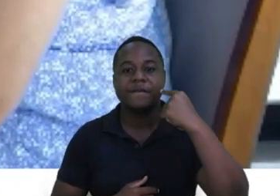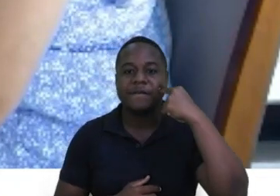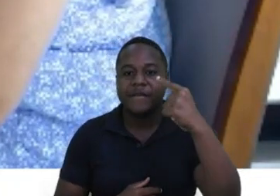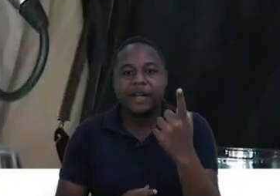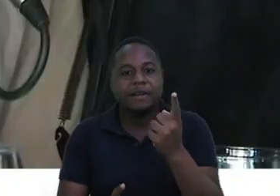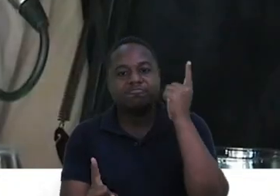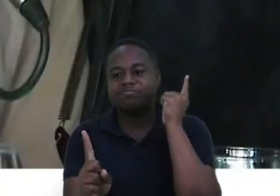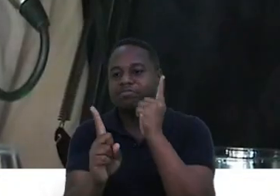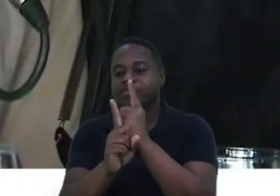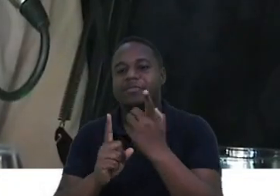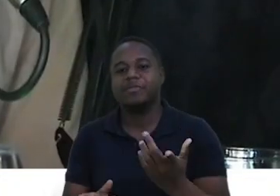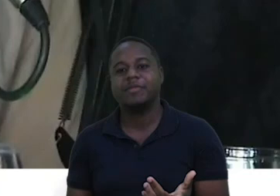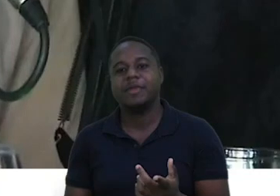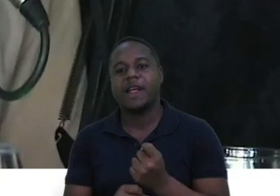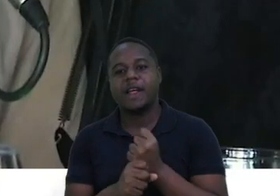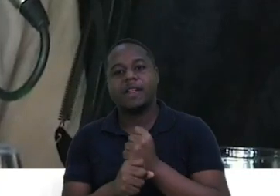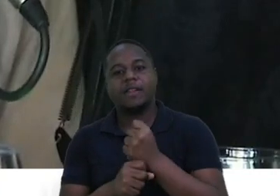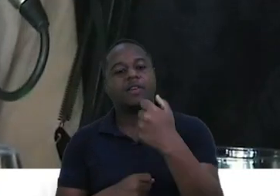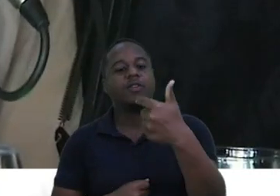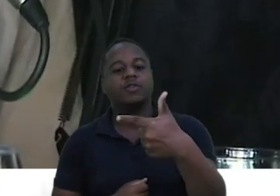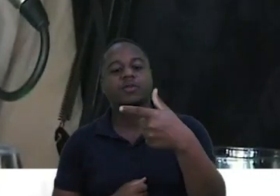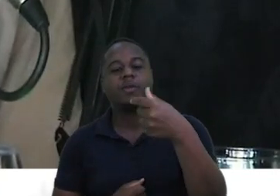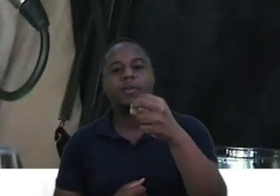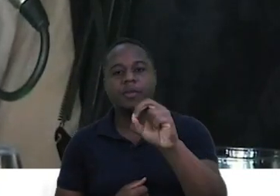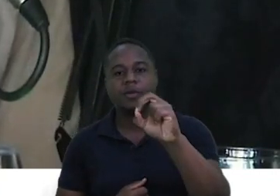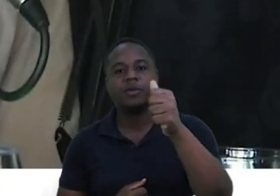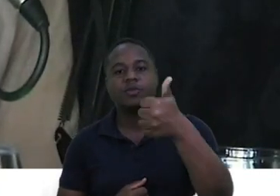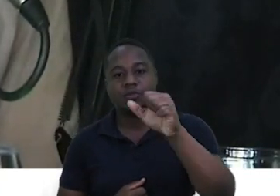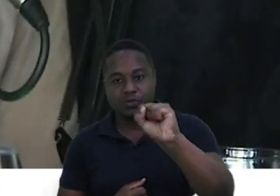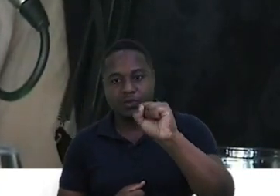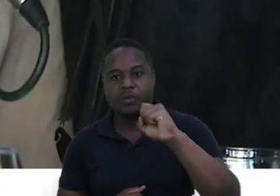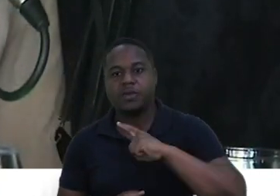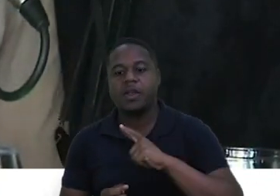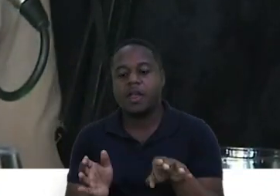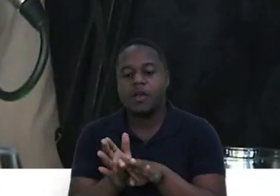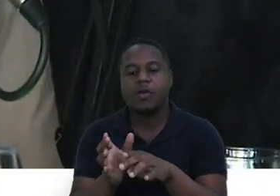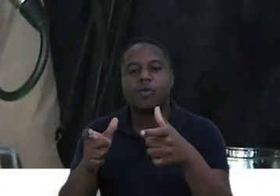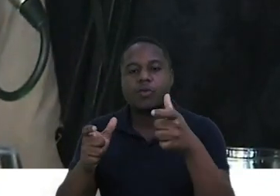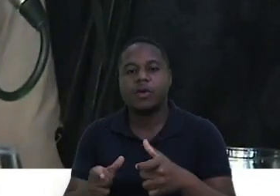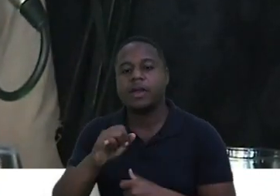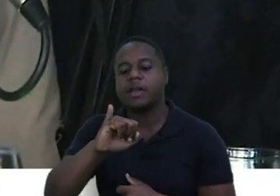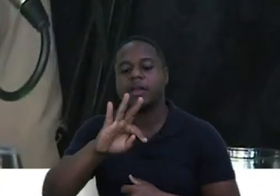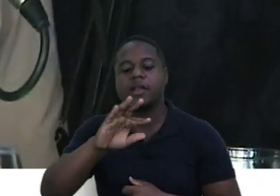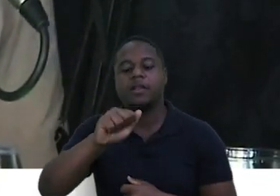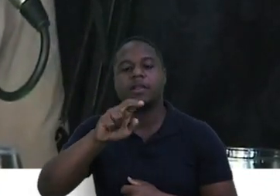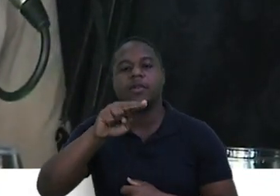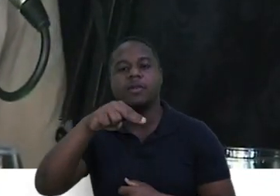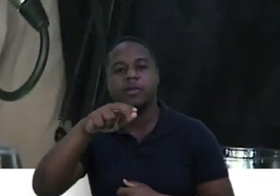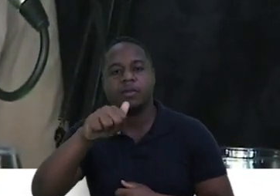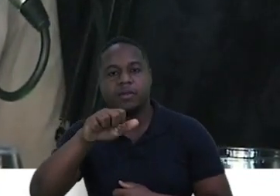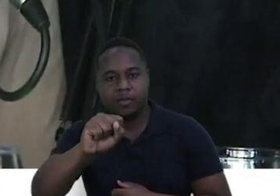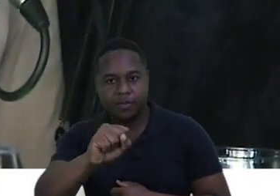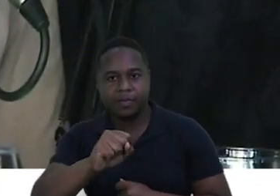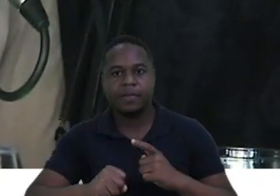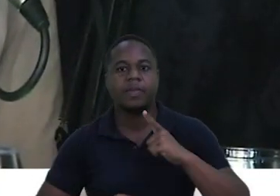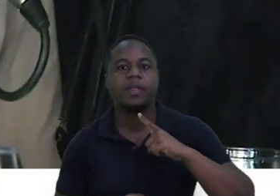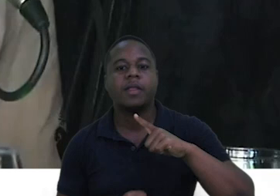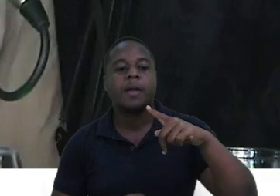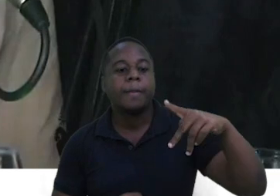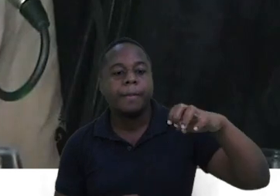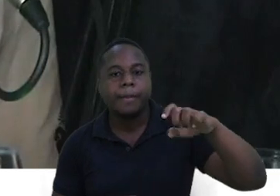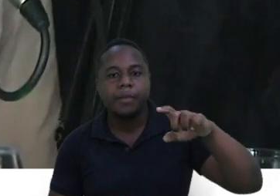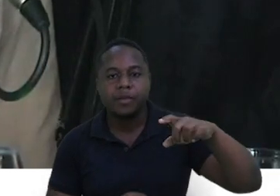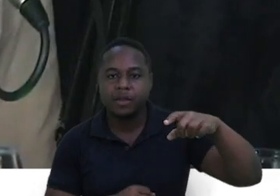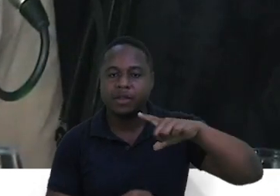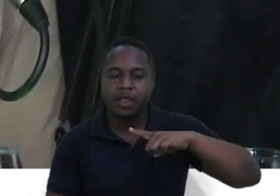encontra em 2018 em Itaúnas, onde acontece o Festival de Forró, né? um dos maiores festivais de forró do circuito de pé de serra do